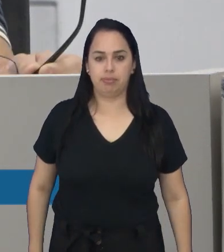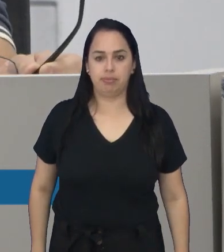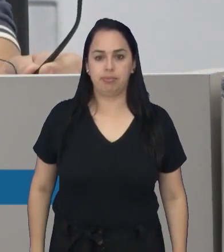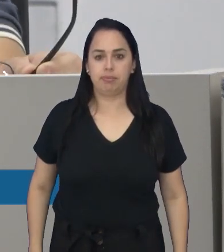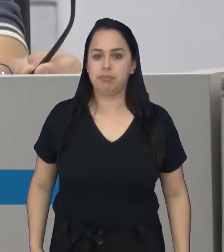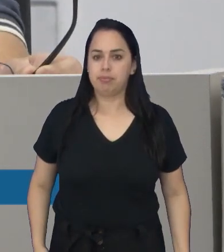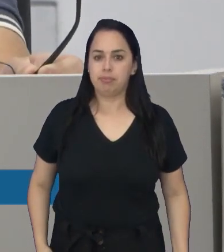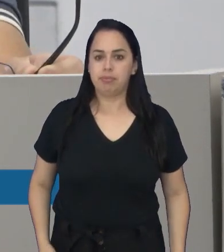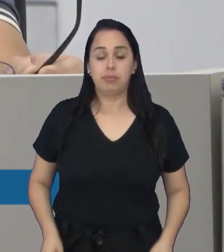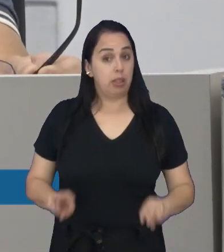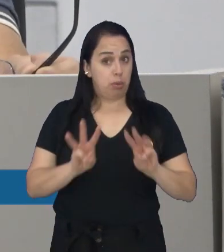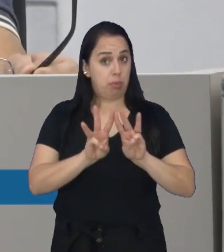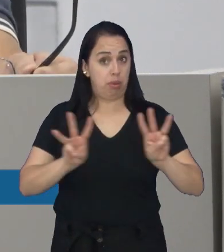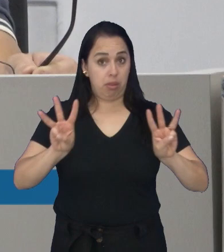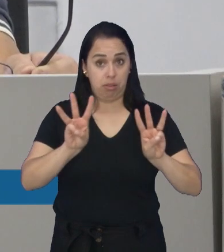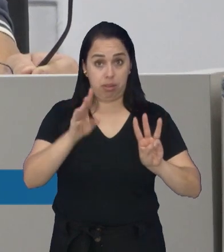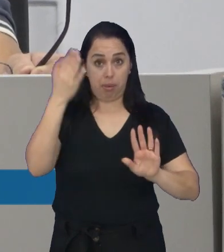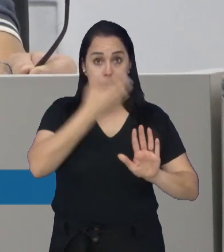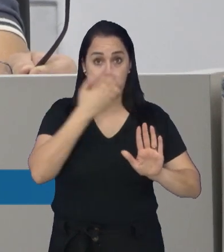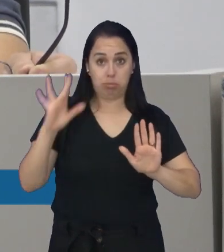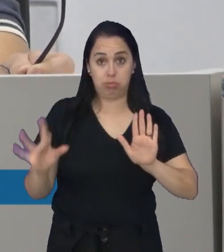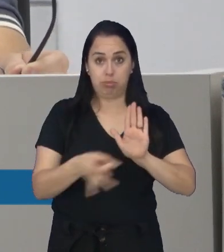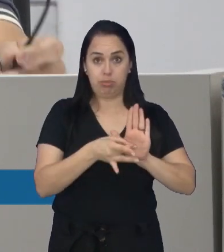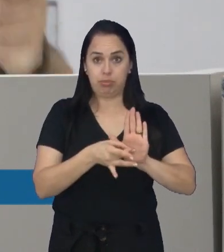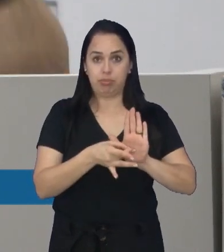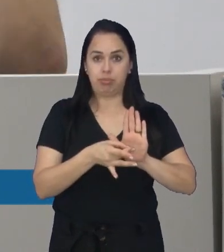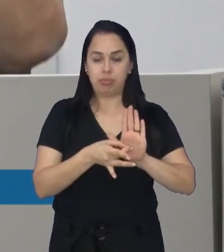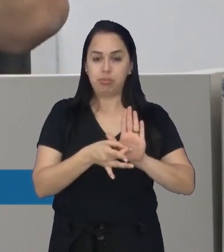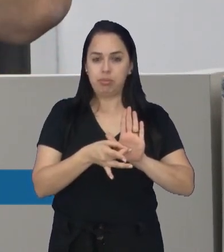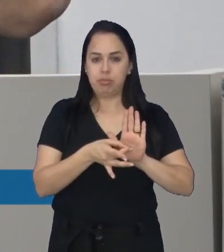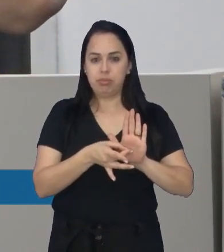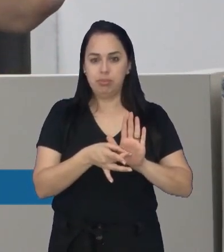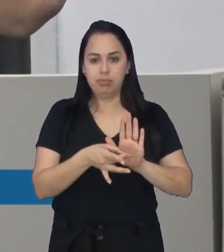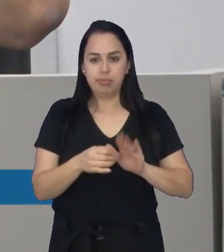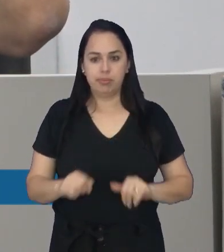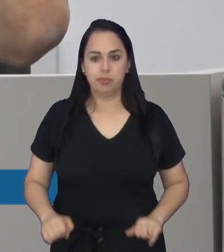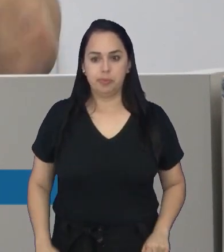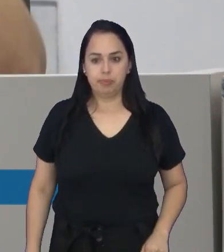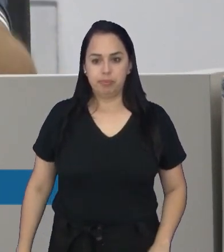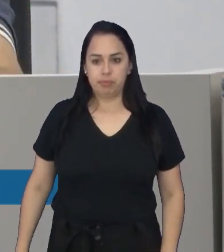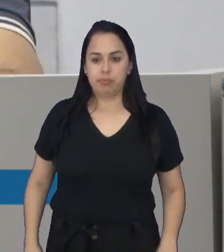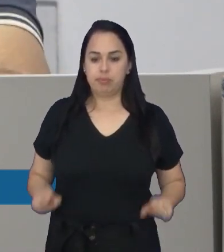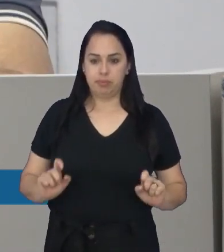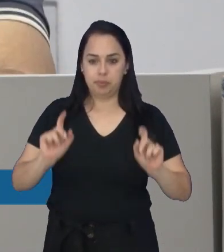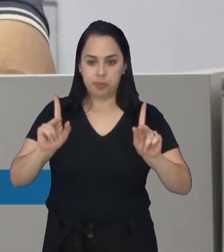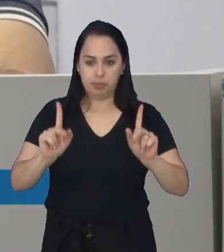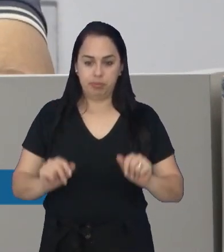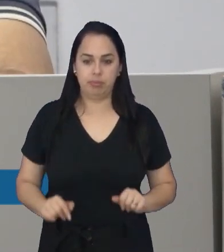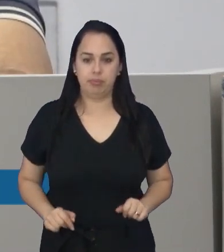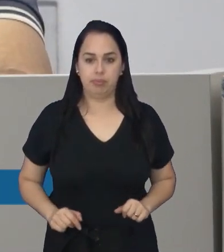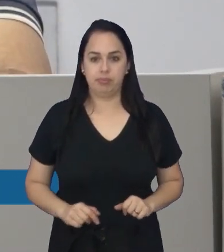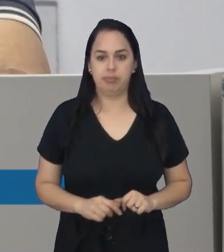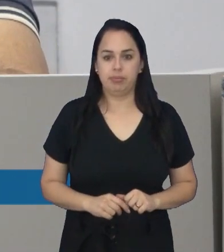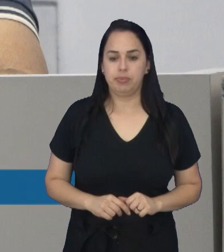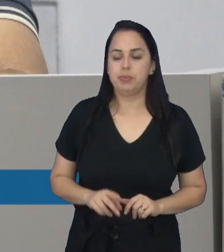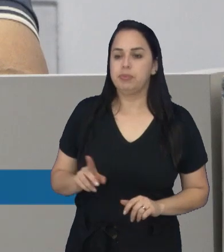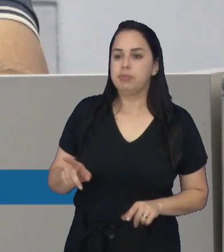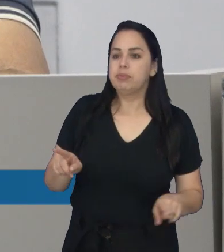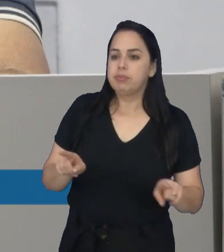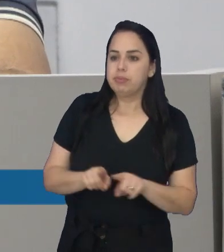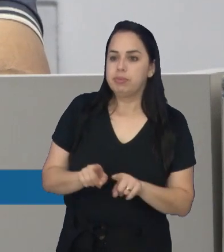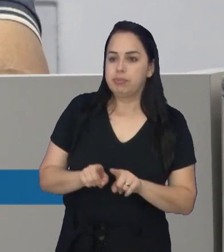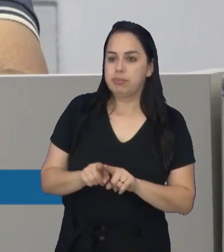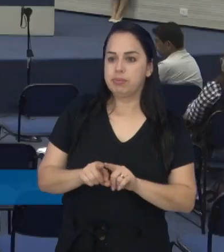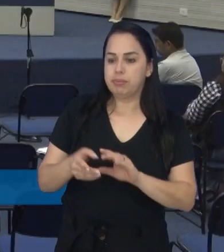tem no Portal da Transparência né dos Fundos dos Fundos tá bom e também Ângela